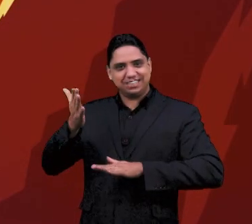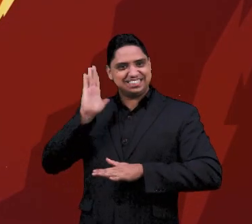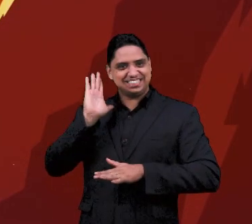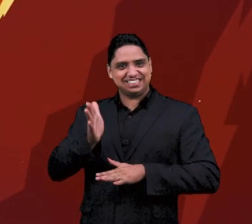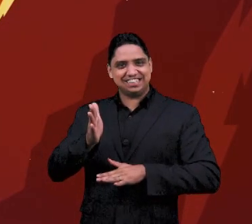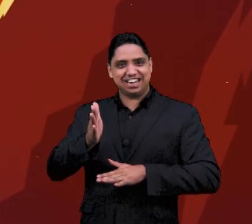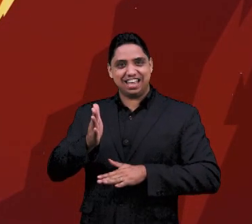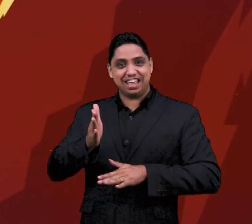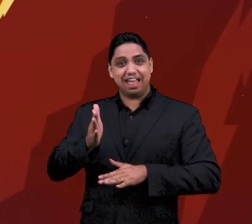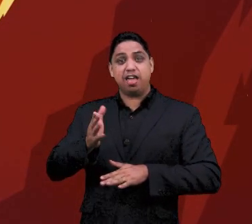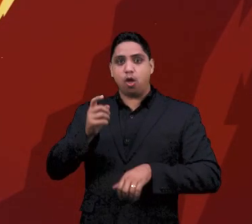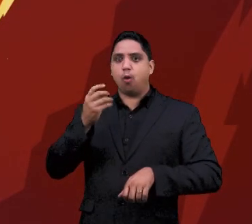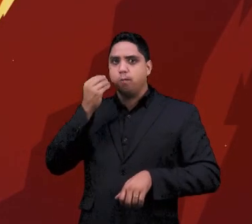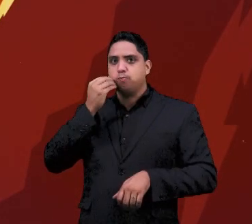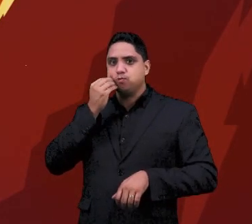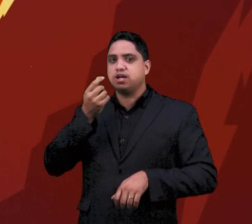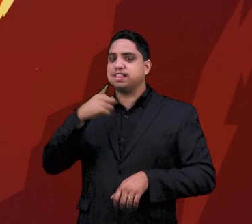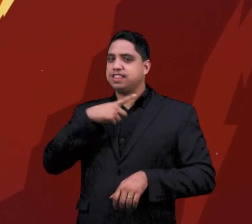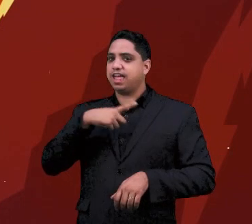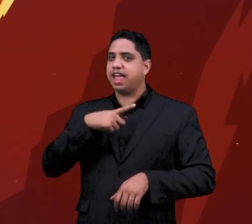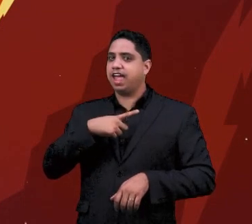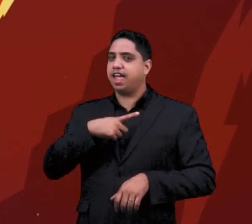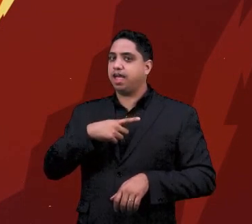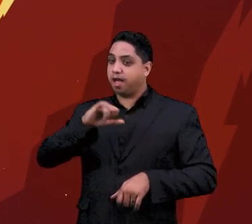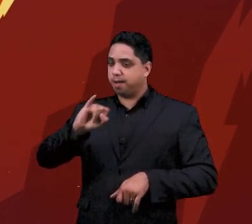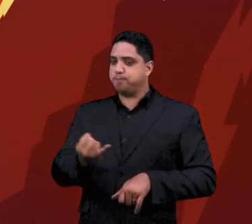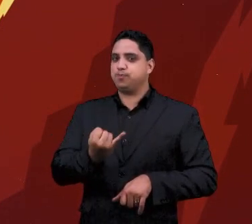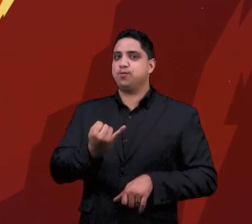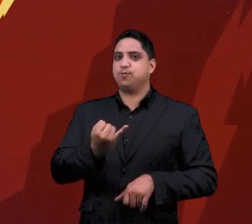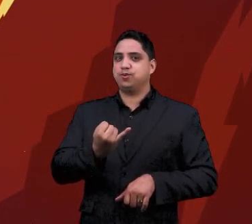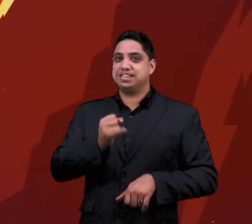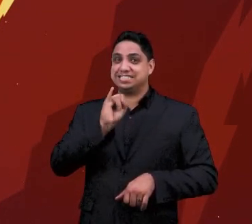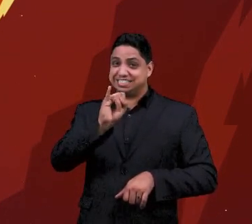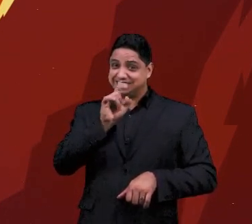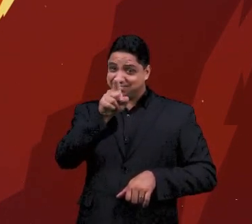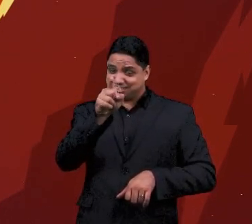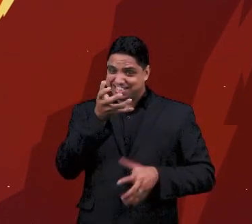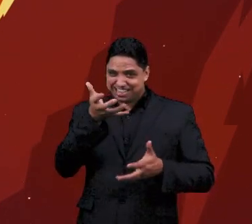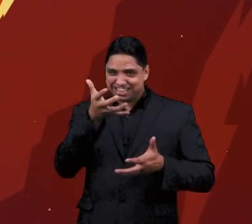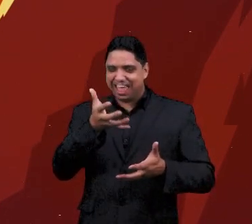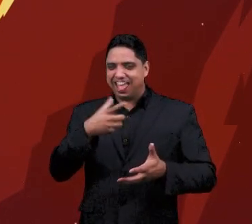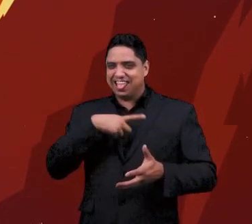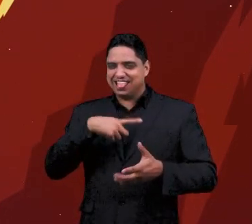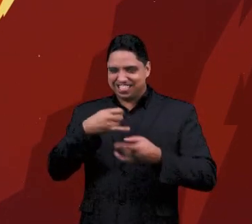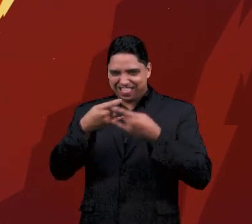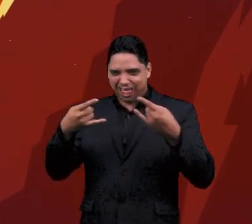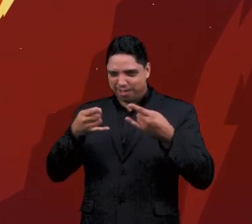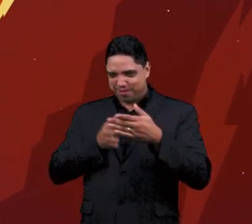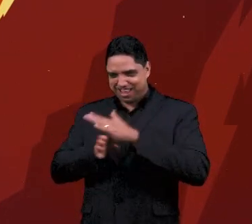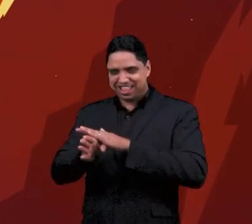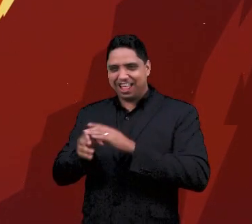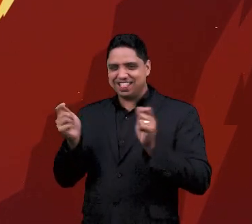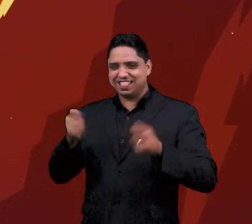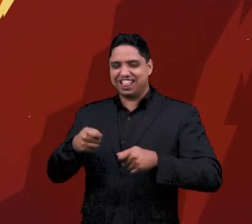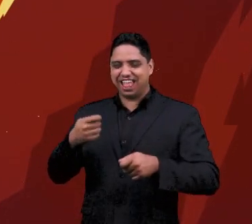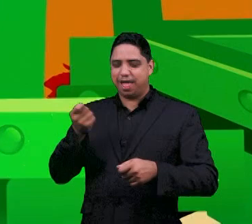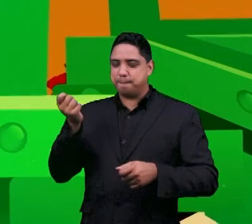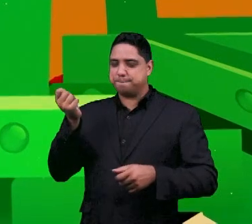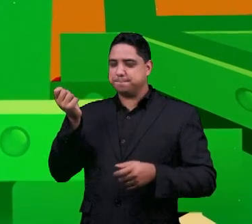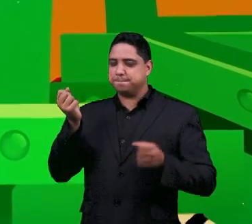da partida, ensejo ainda tem. Aqueles que quiserem ter passagem